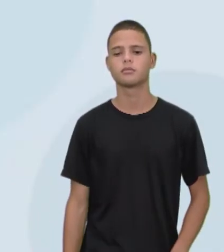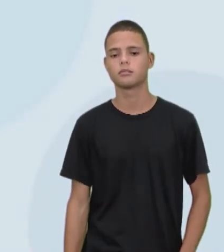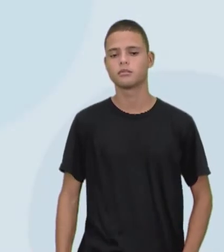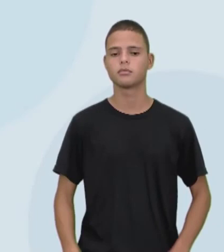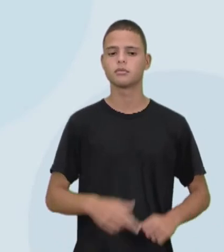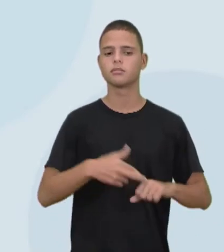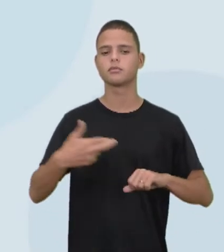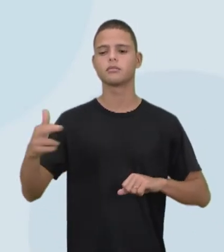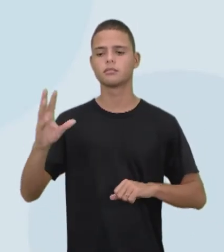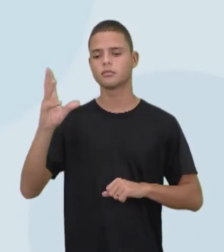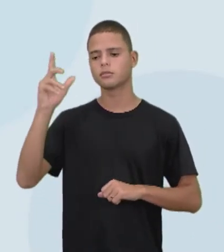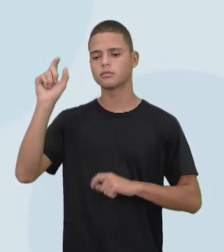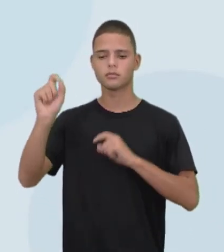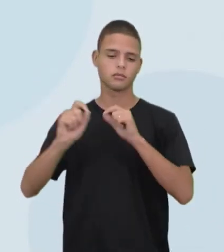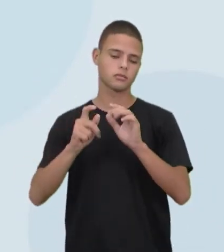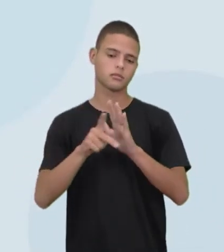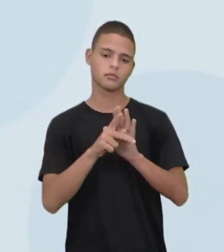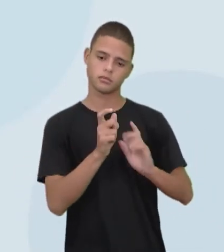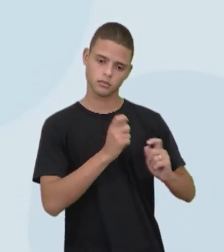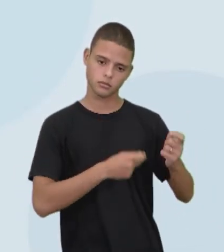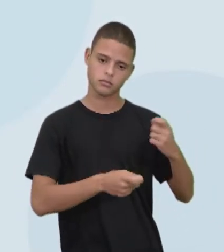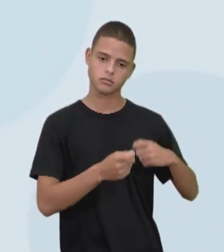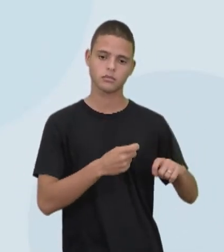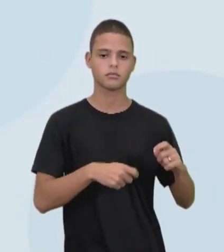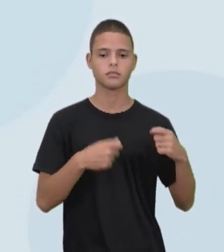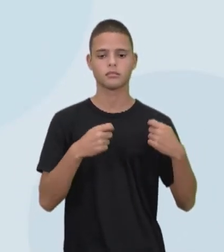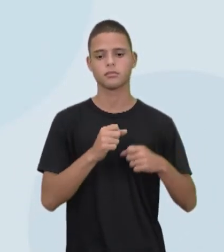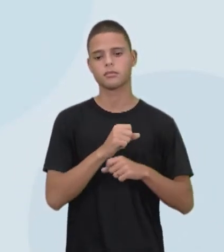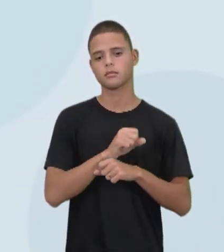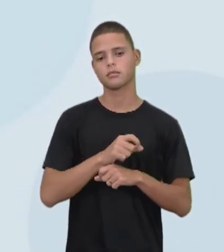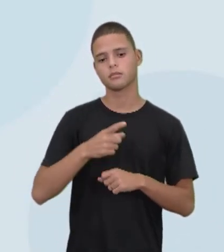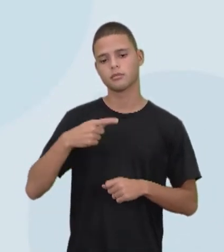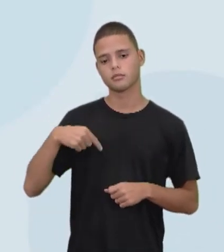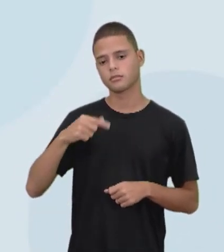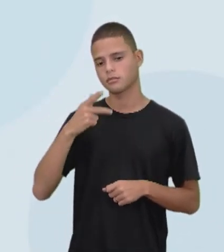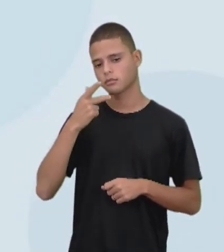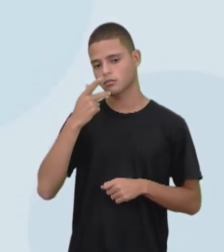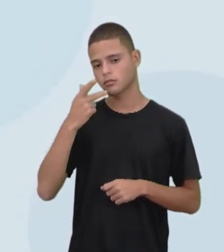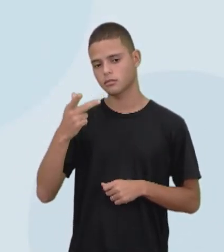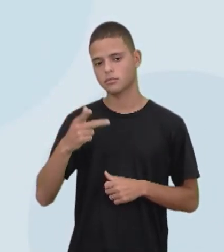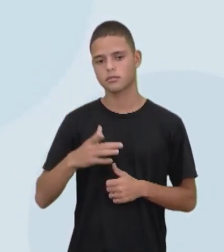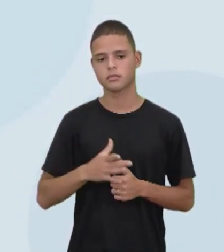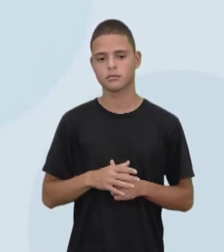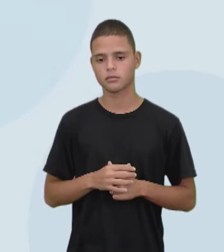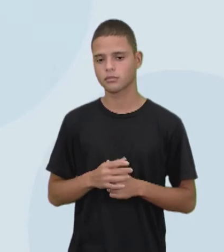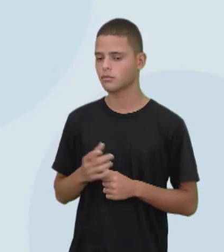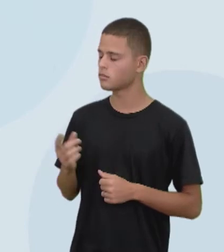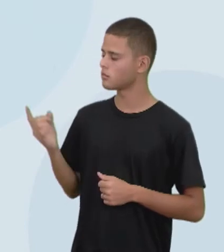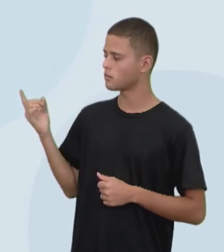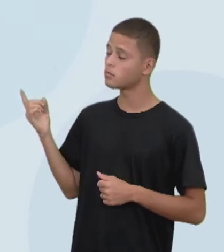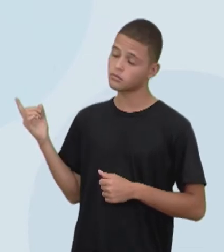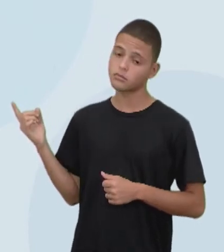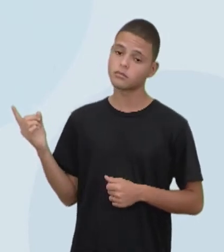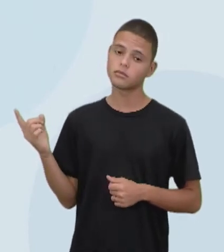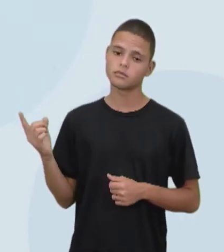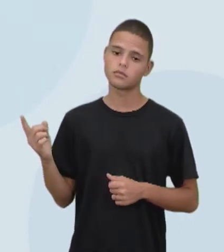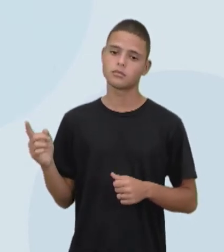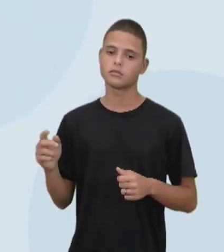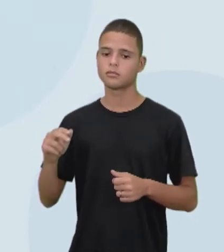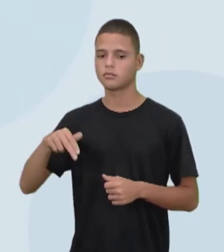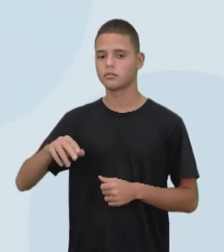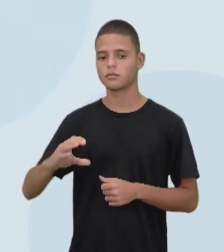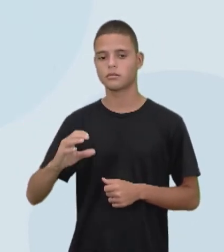reação nuclear controlada, né? Tem que ser controlada, porque quando a gente fala de núcleos de átomos, a gente não tem muito controle.